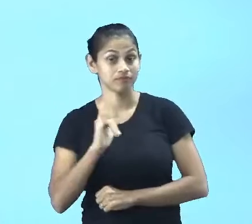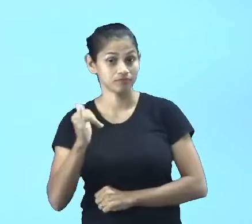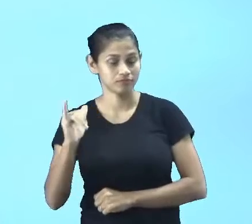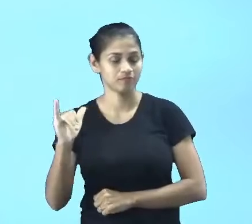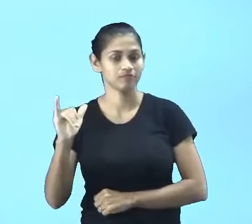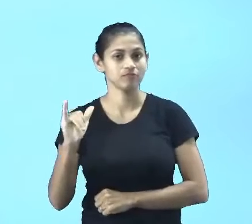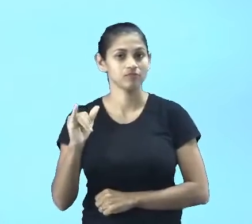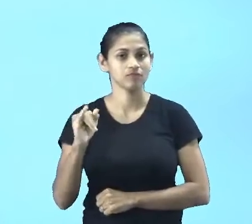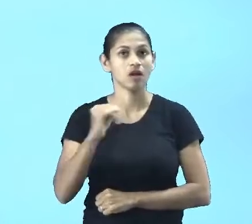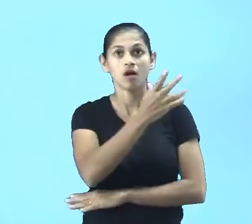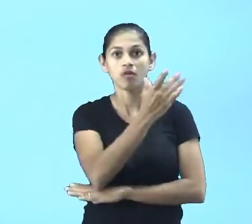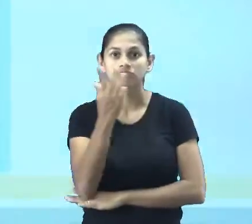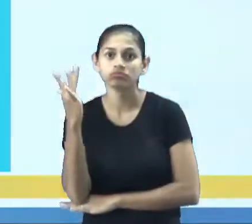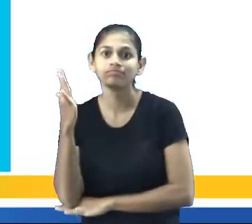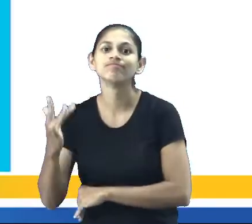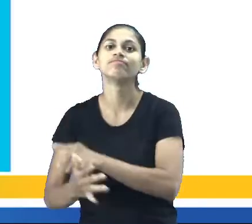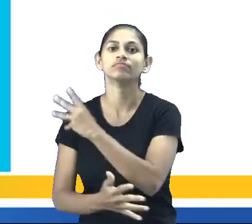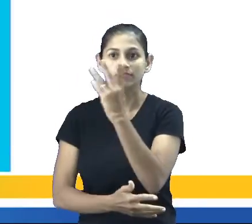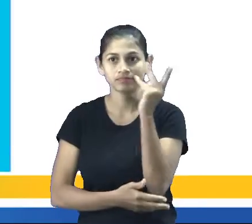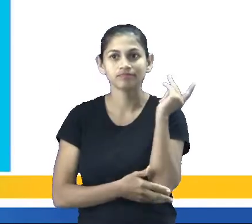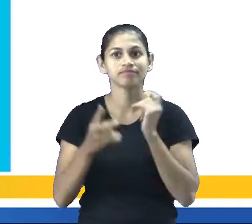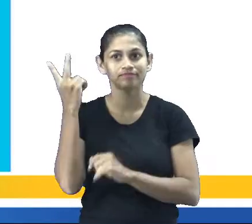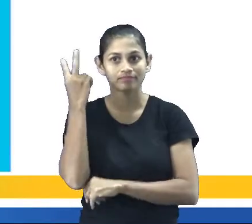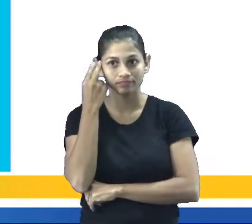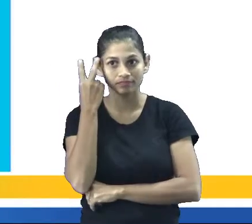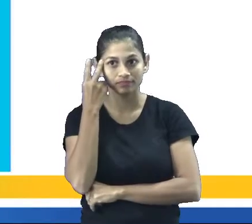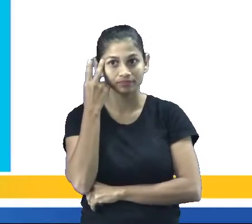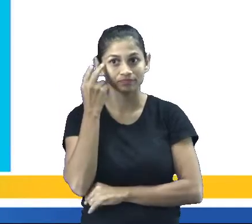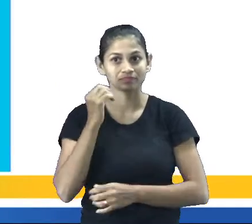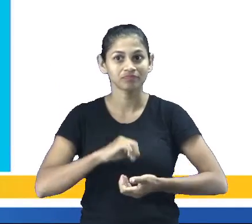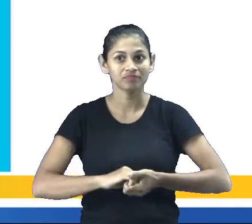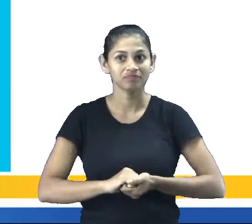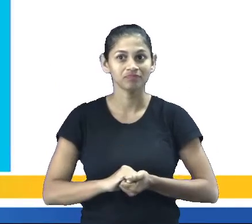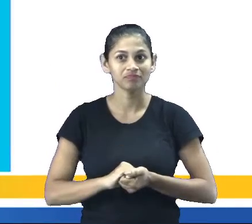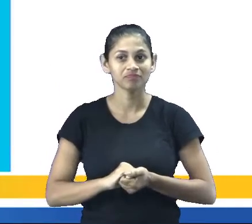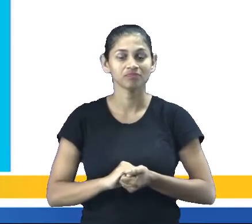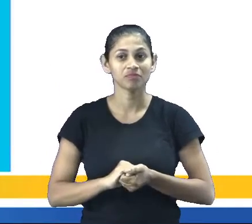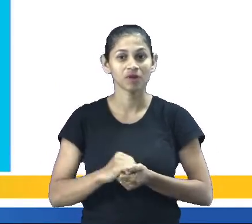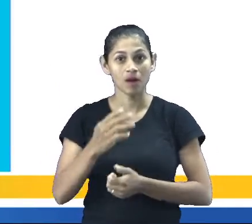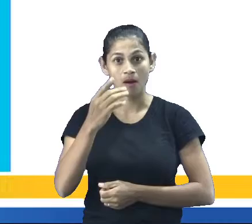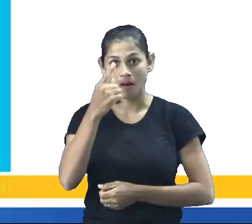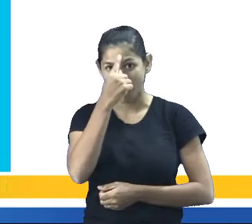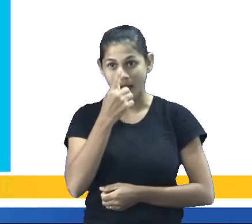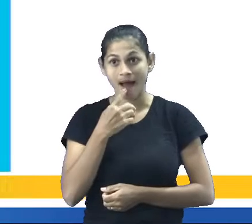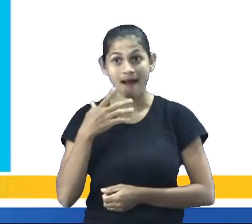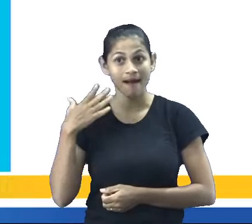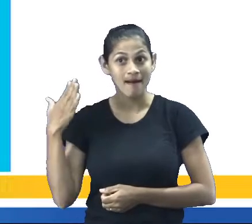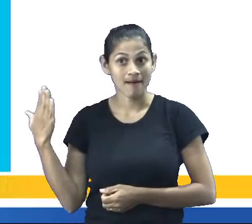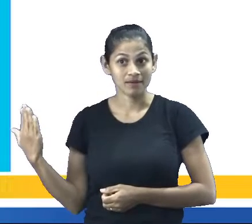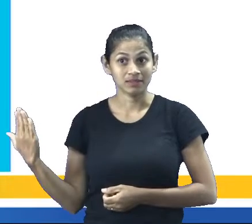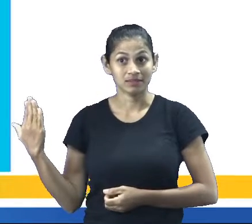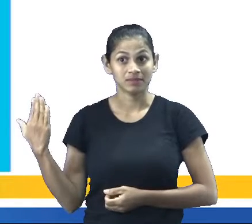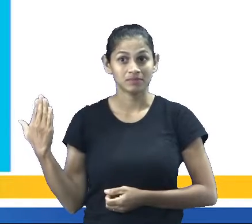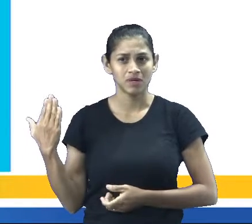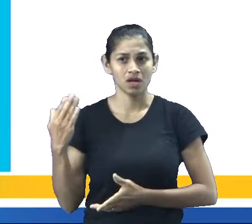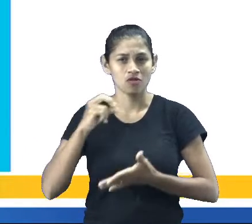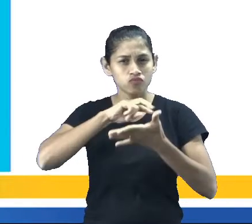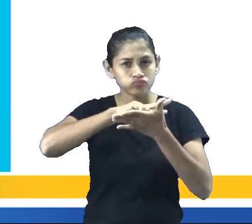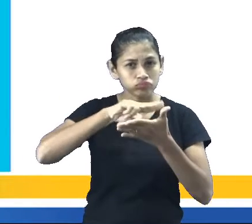recursos naturais. Então a gente vai falar aí, ó, só pelo GIF já dá pra ver que a gente vai falar sobre vários tipos aí